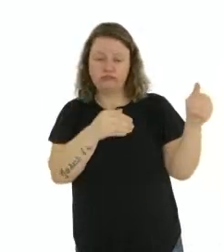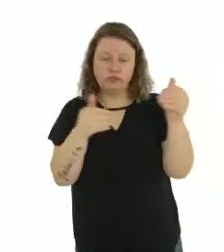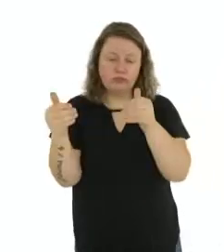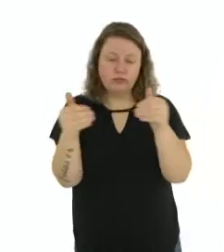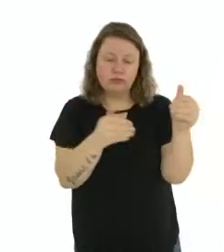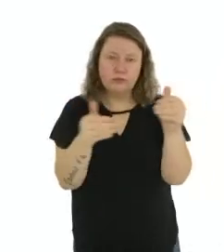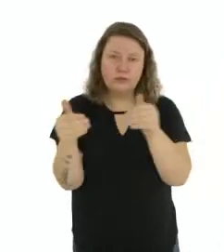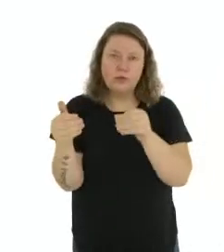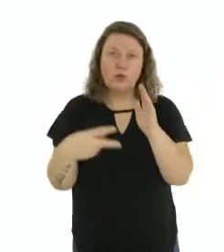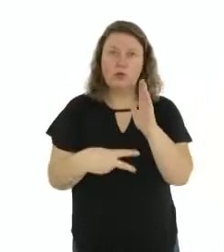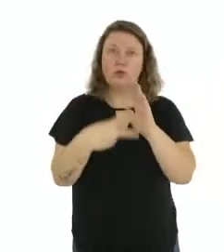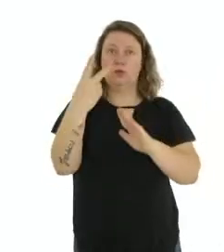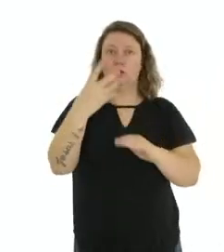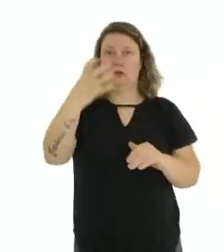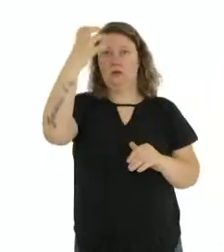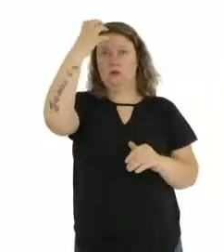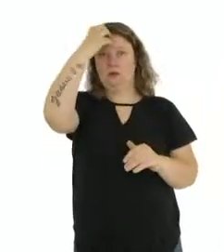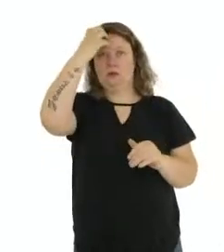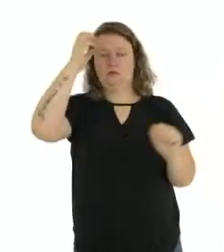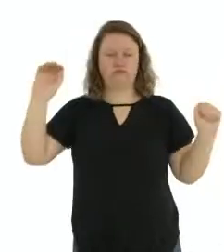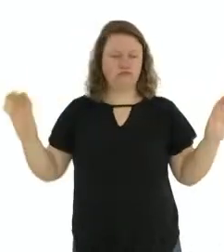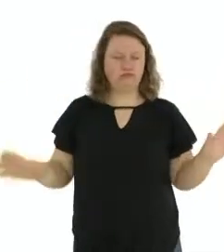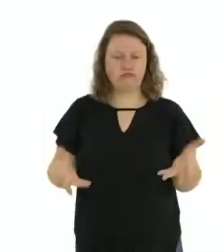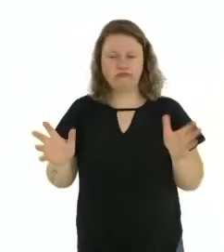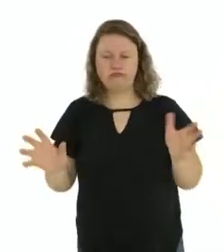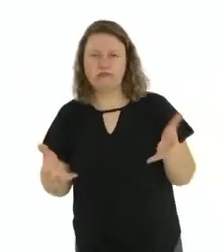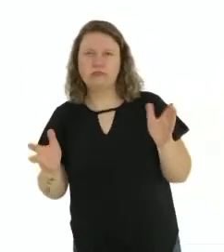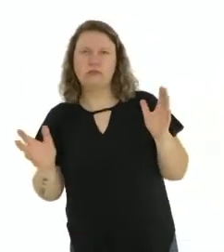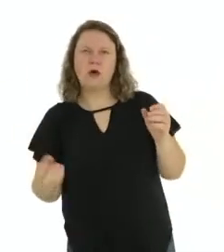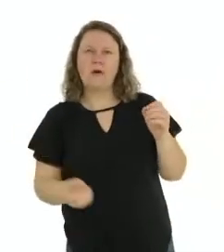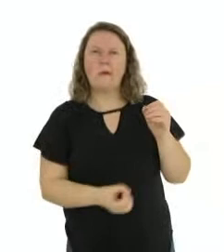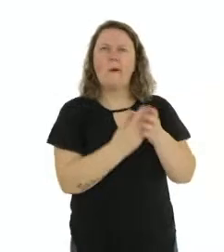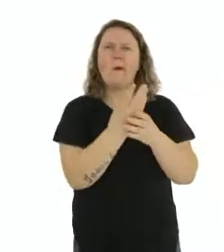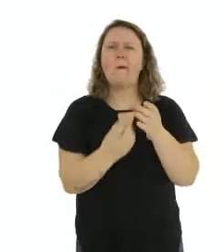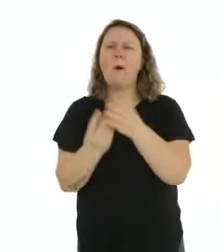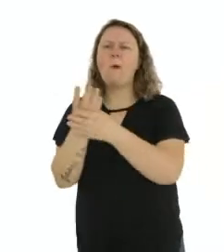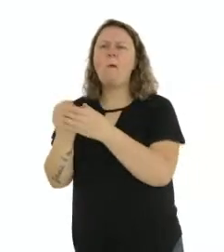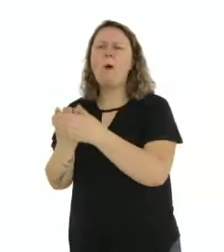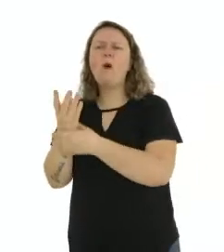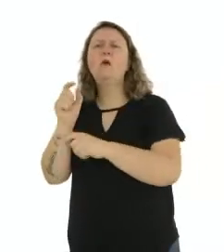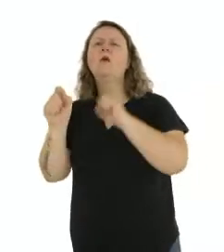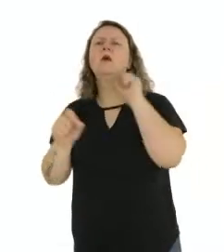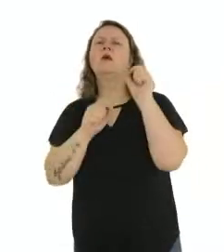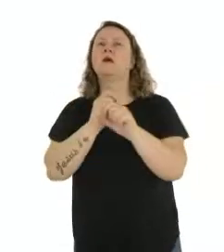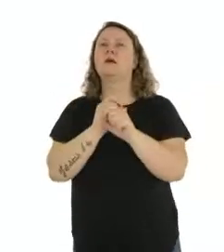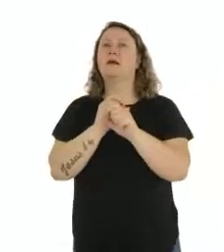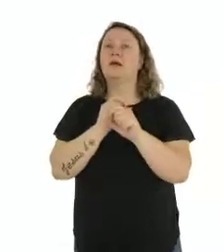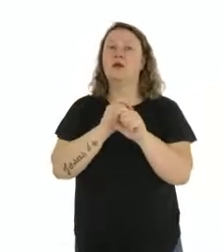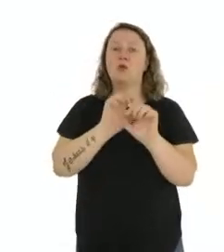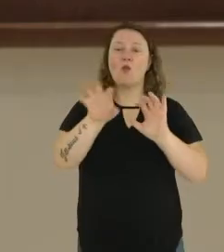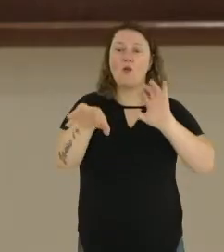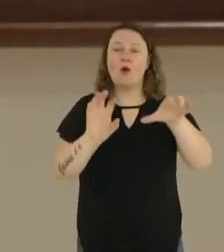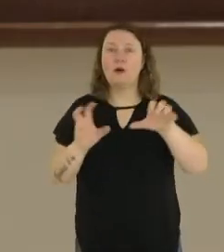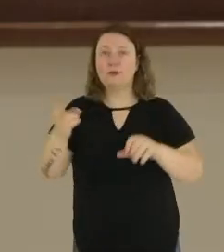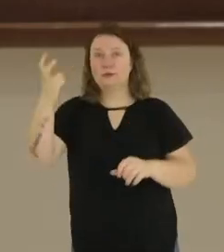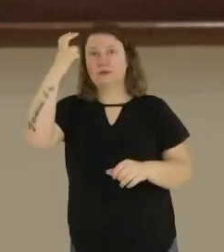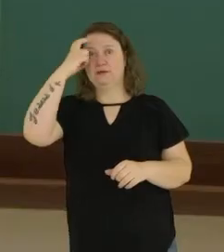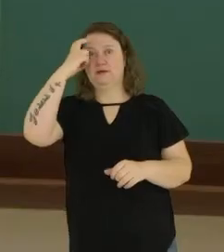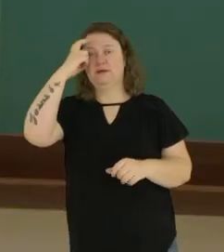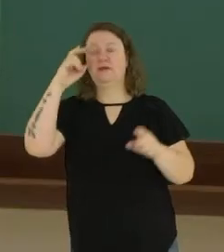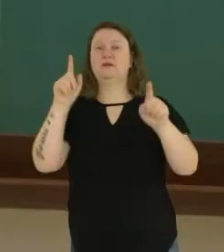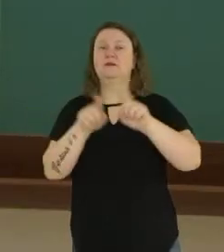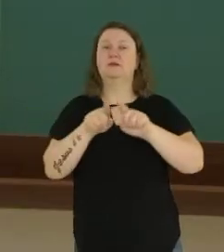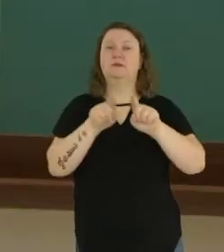um impulso importante para a formação de núcleos culturais e étnicos. Como podemos definir